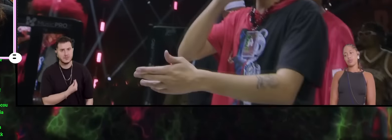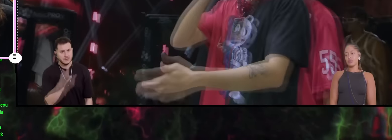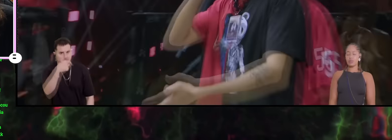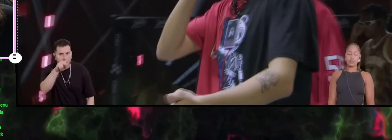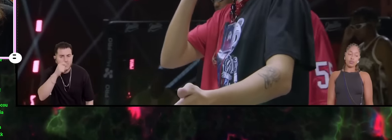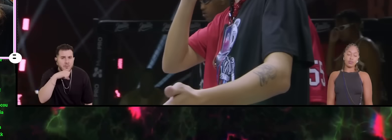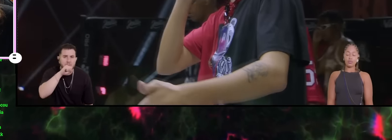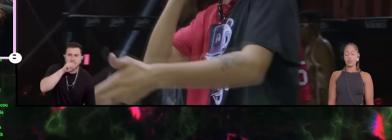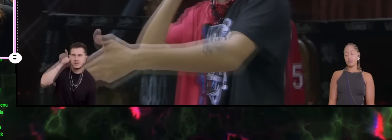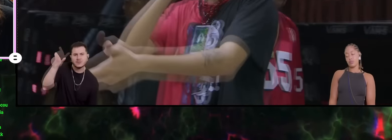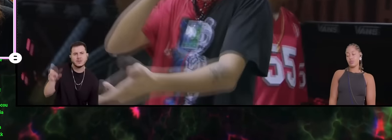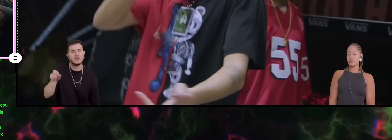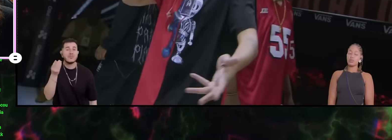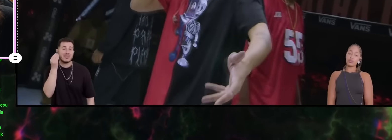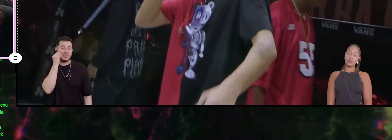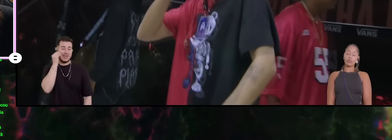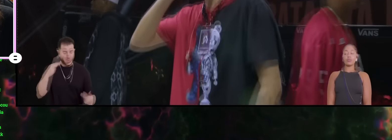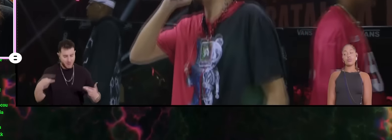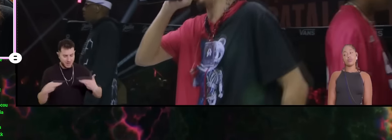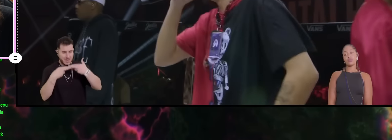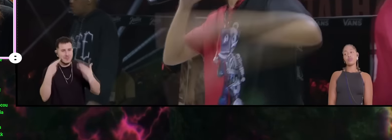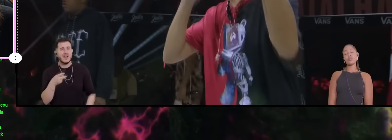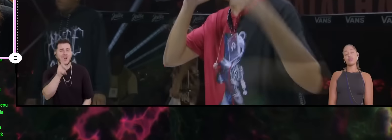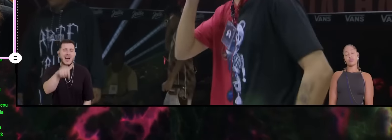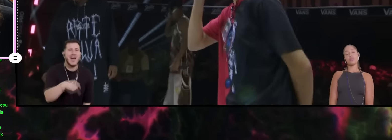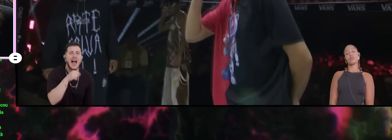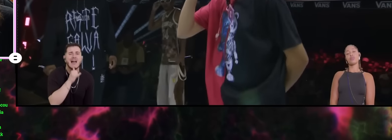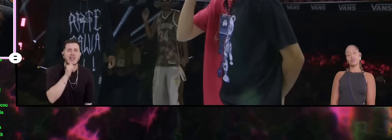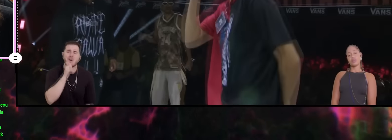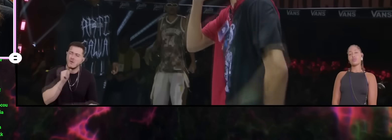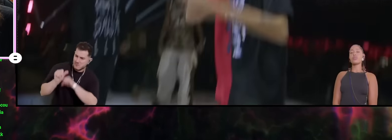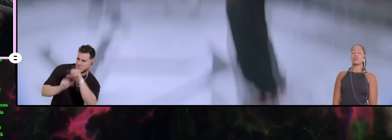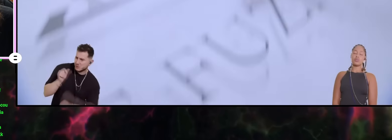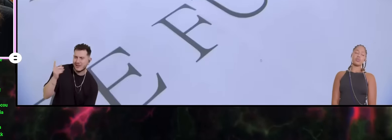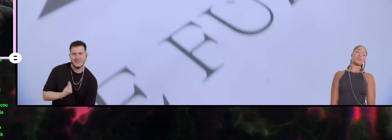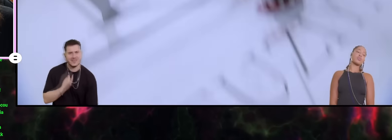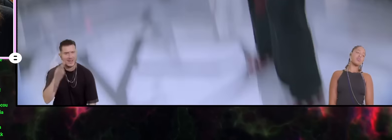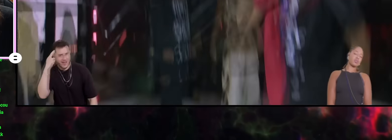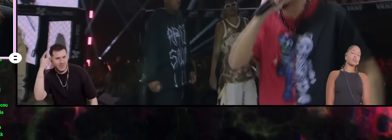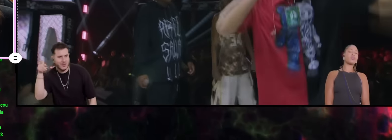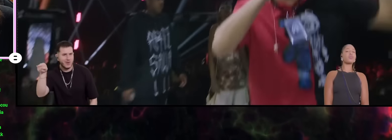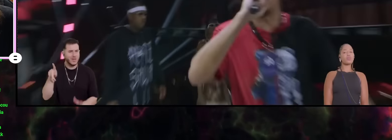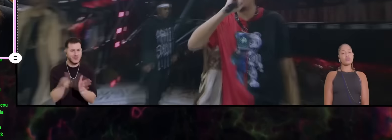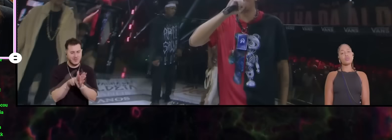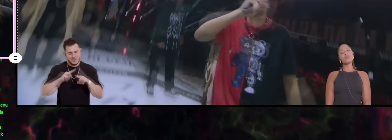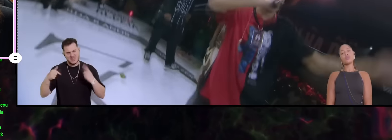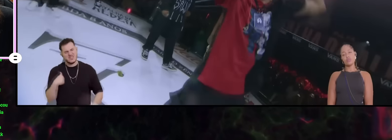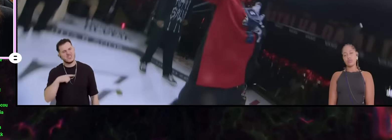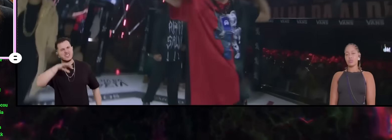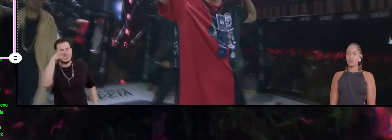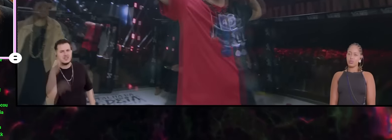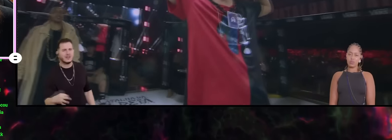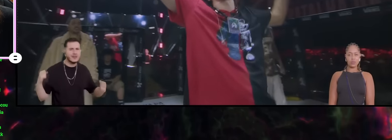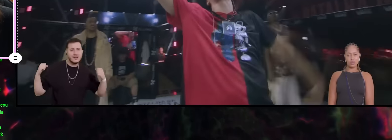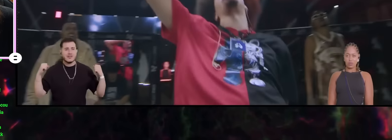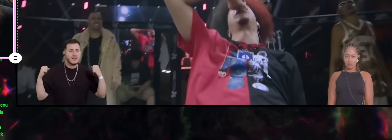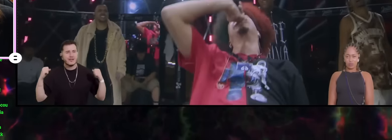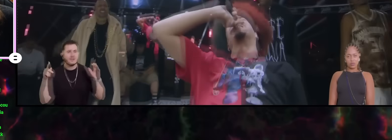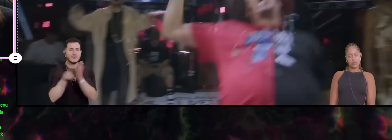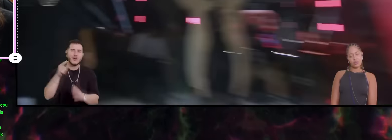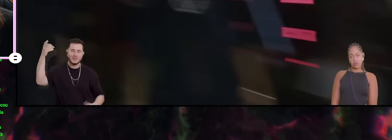Só que tem tom de Marco Brenos, agora cê tá à toa. Muda a vida da coroa, sabe? Eu tenho certeza. Tocou o Detroit, olha a coroa na